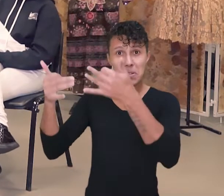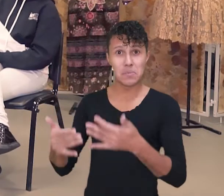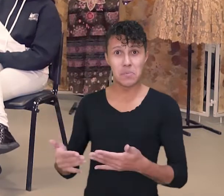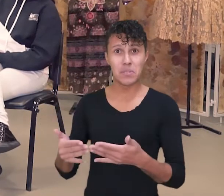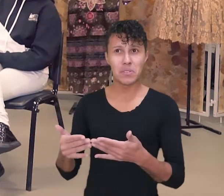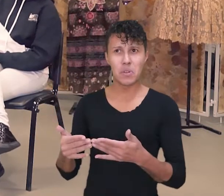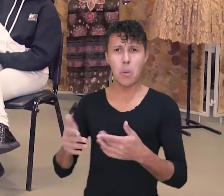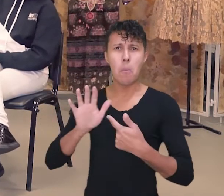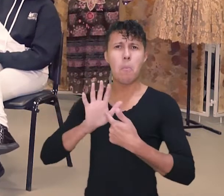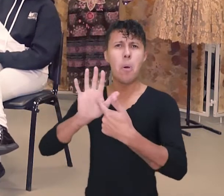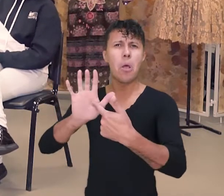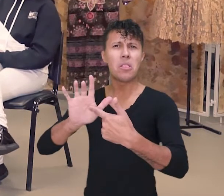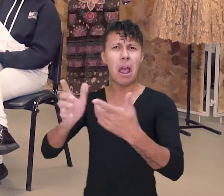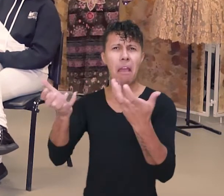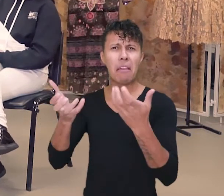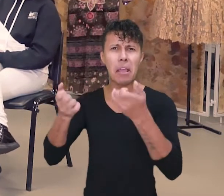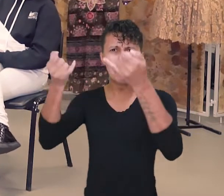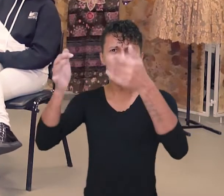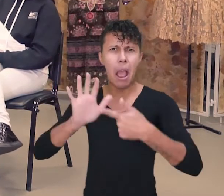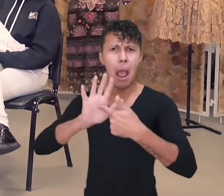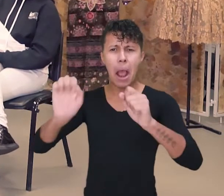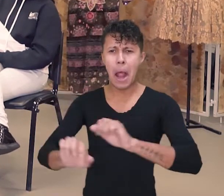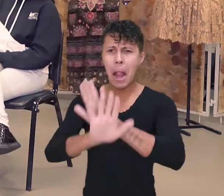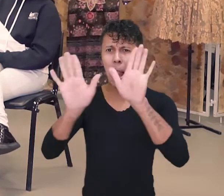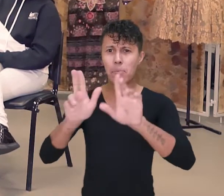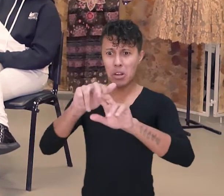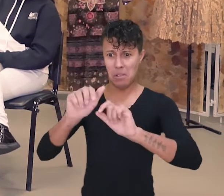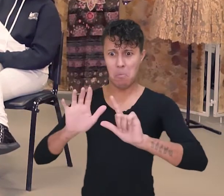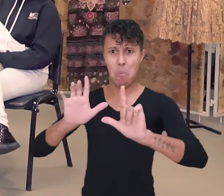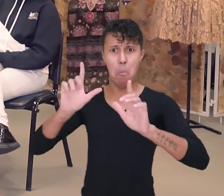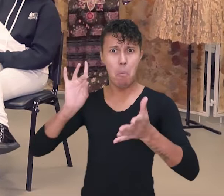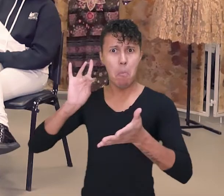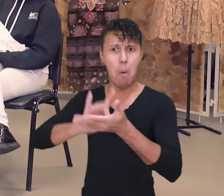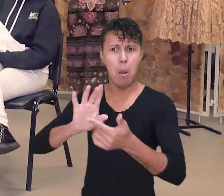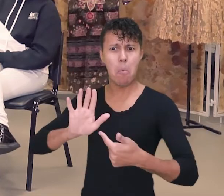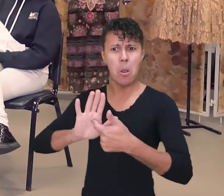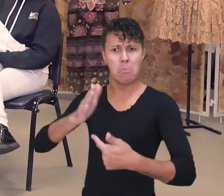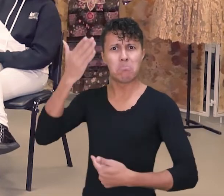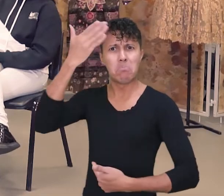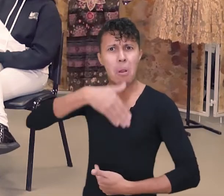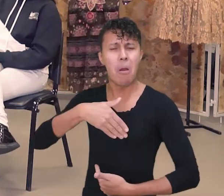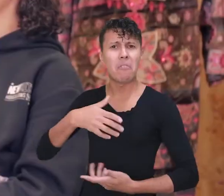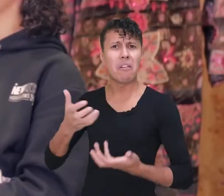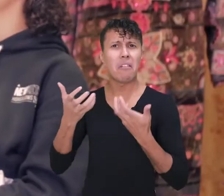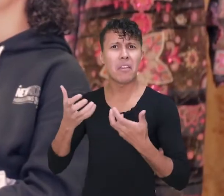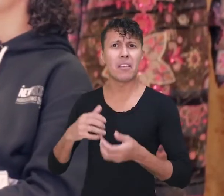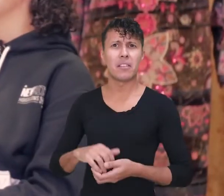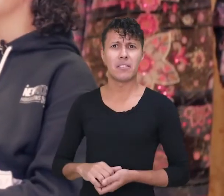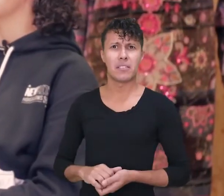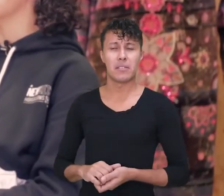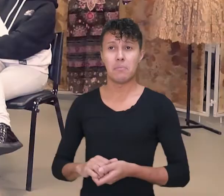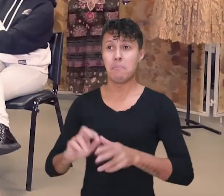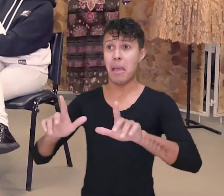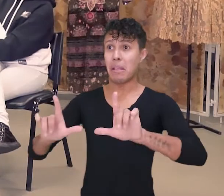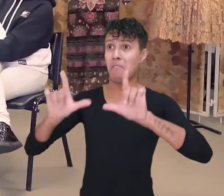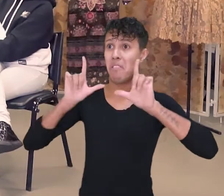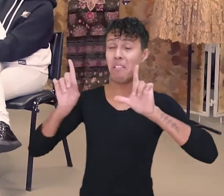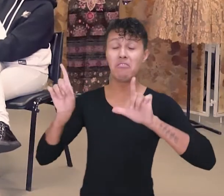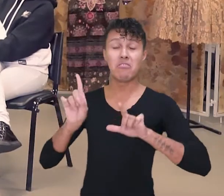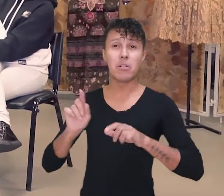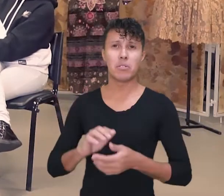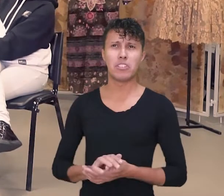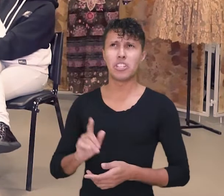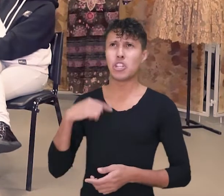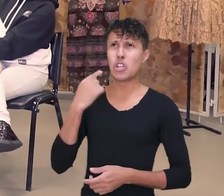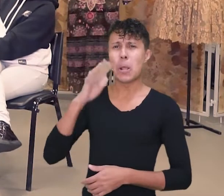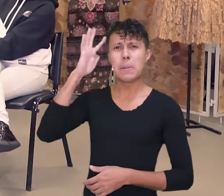de deixar dito, porque às vezes o dito ele não muda, mas ele deixa evidente. Às vezes a